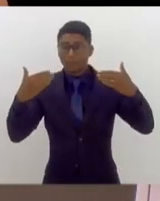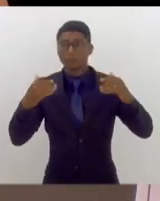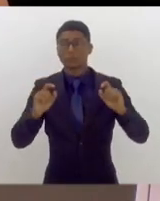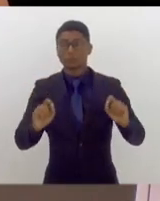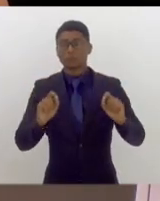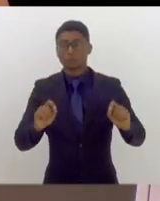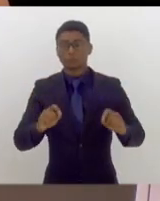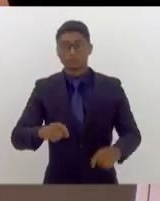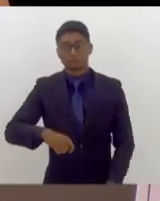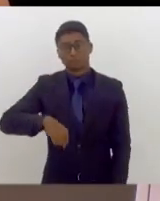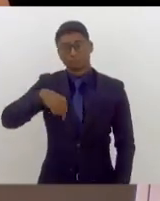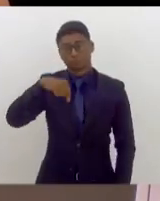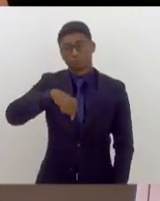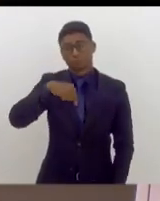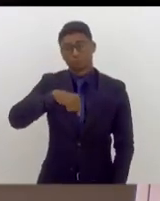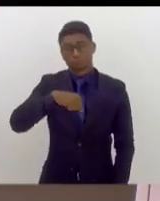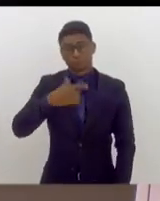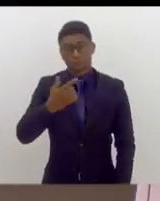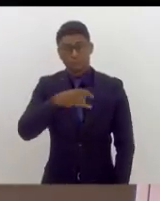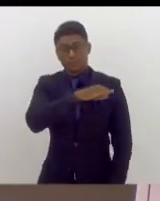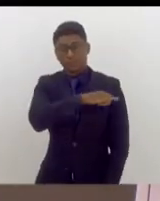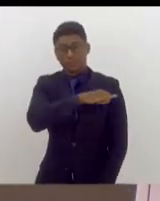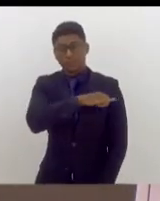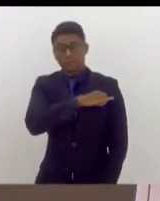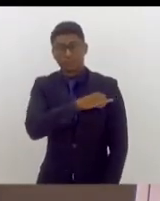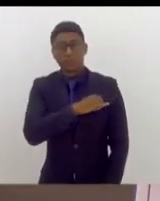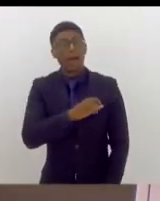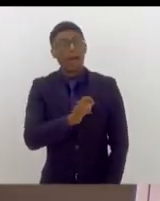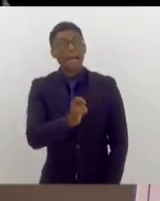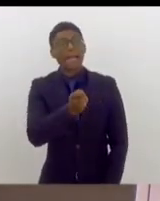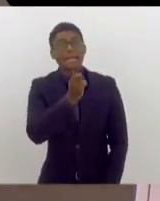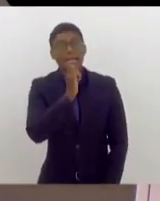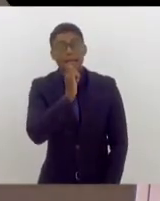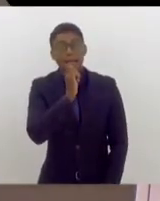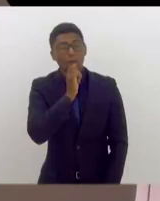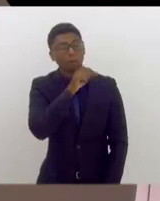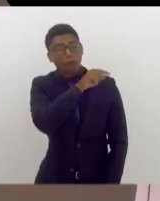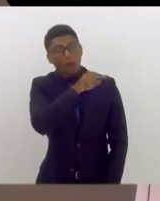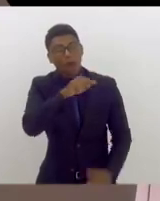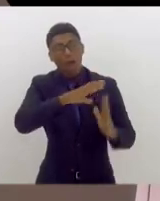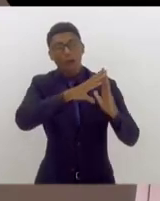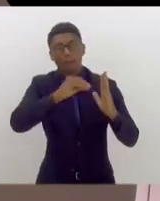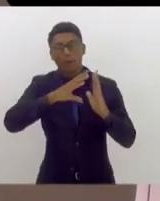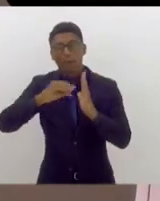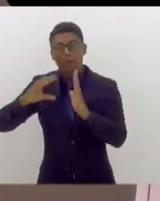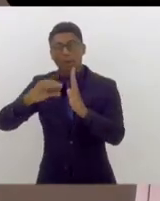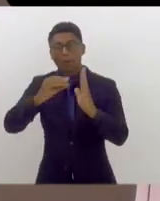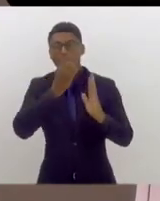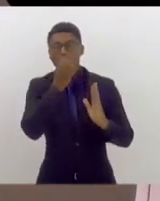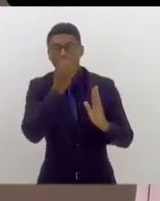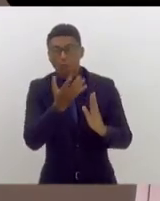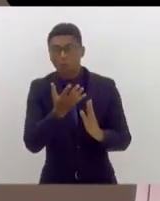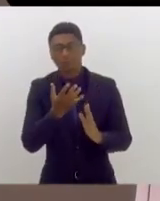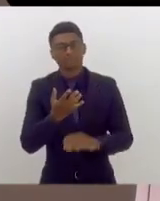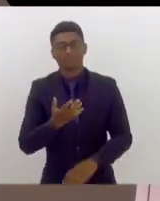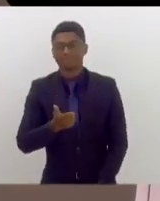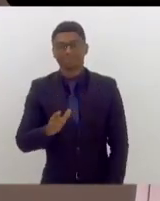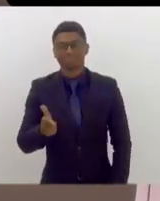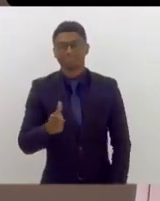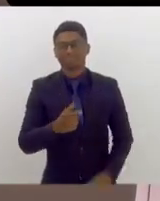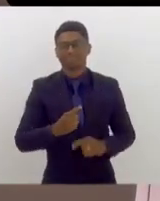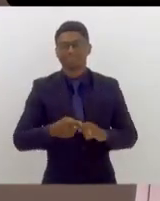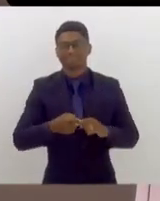para recolher exemplos, porque a gente não consegue incidir sobre a política estadual. Então, não